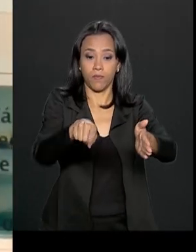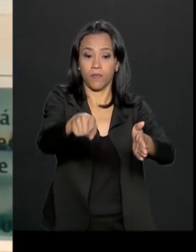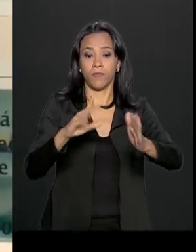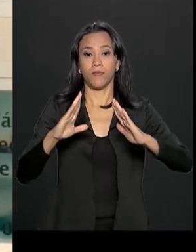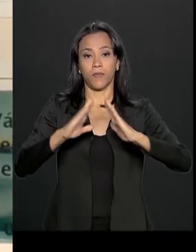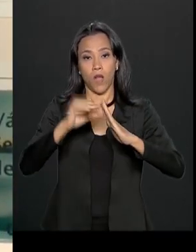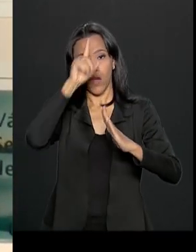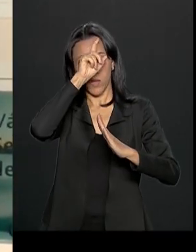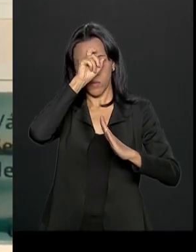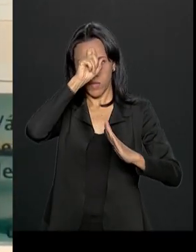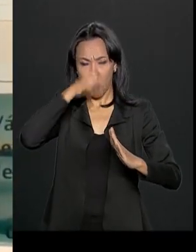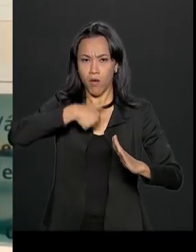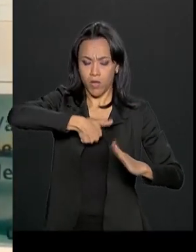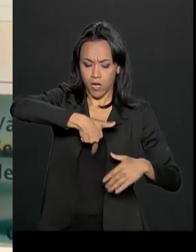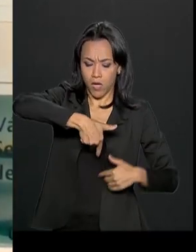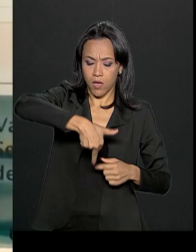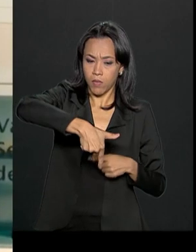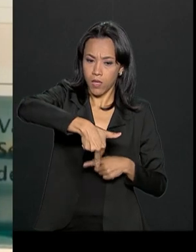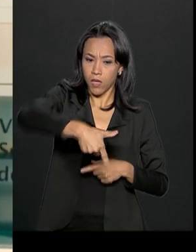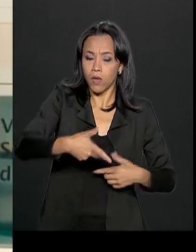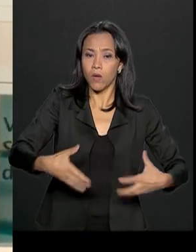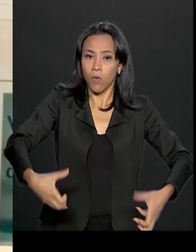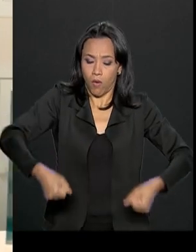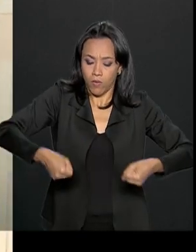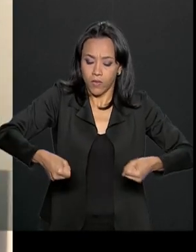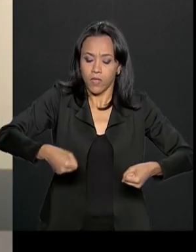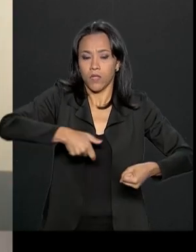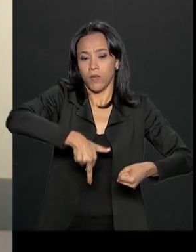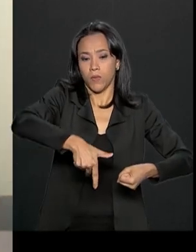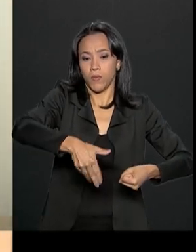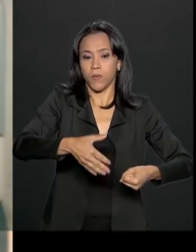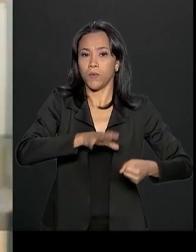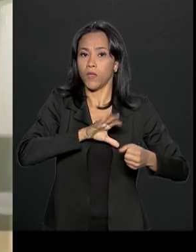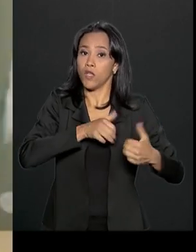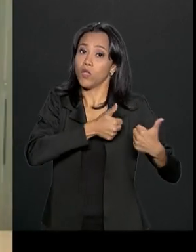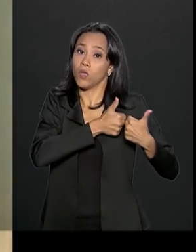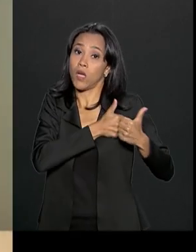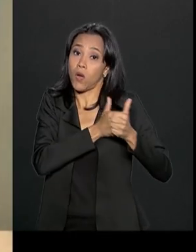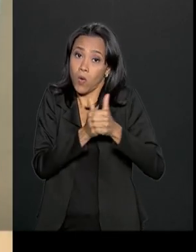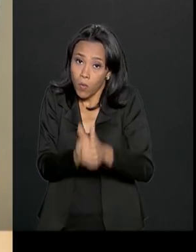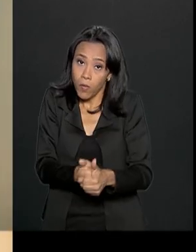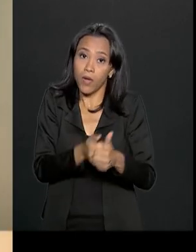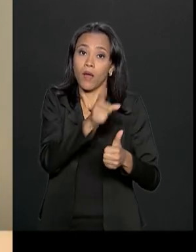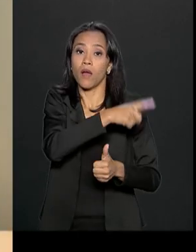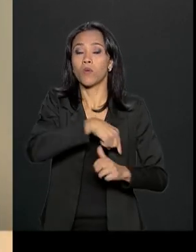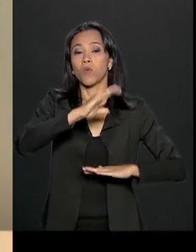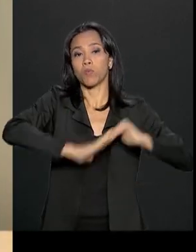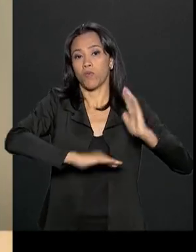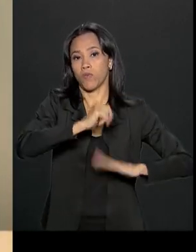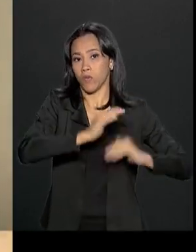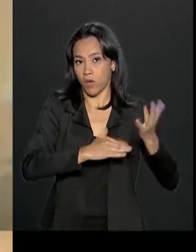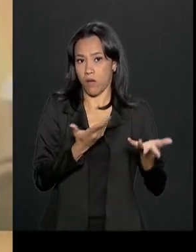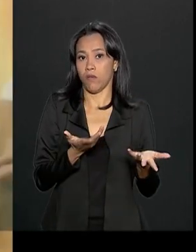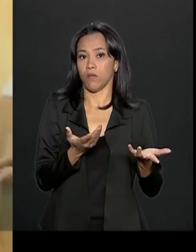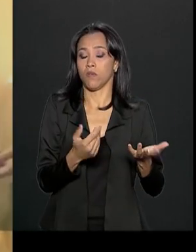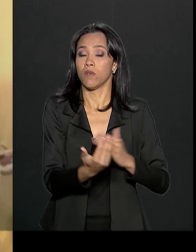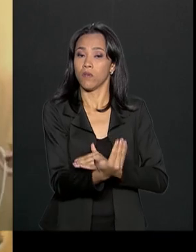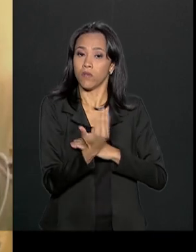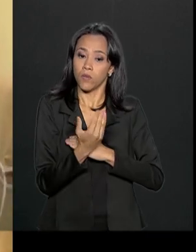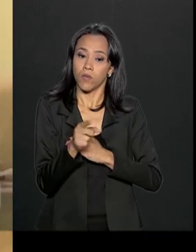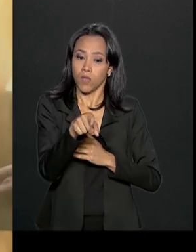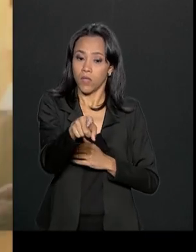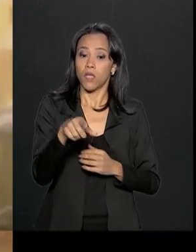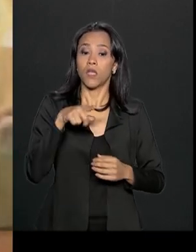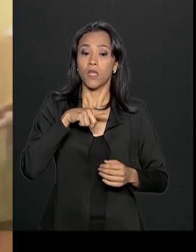caminhando com o auxílio de um andador e acompanhado da equipe de fisioterapia bolsonaro segue com uma